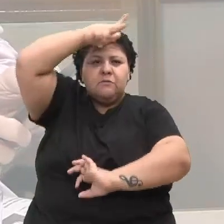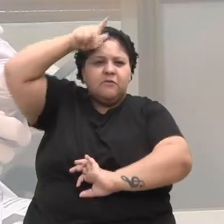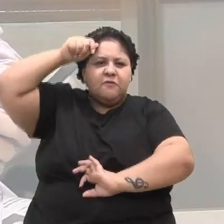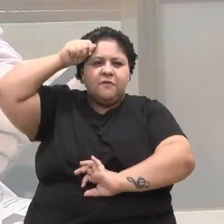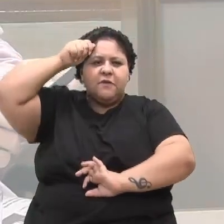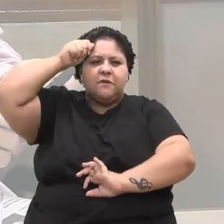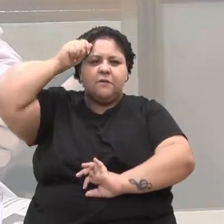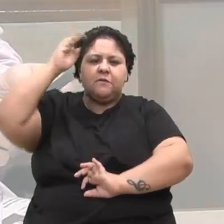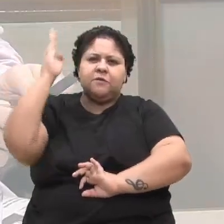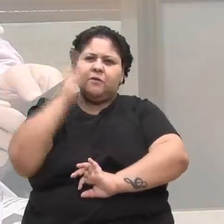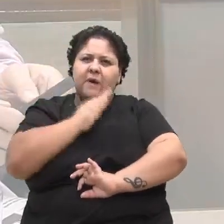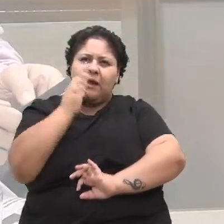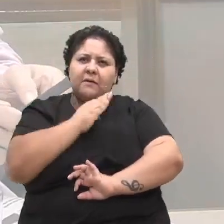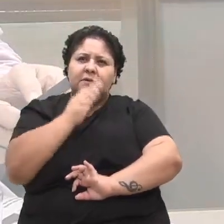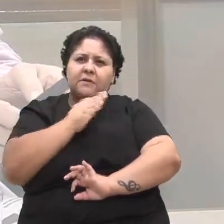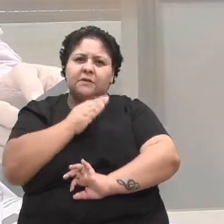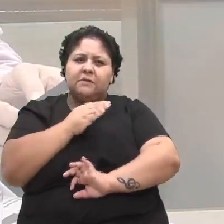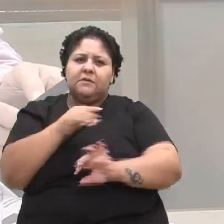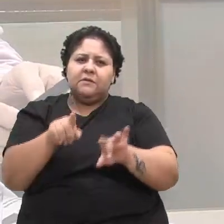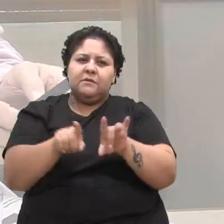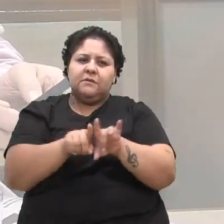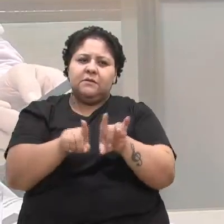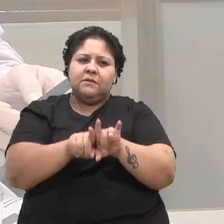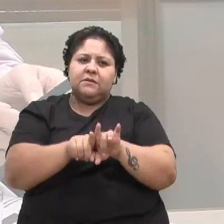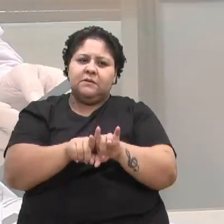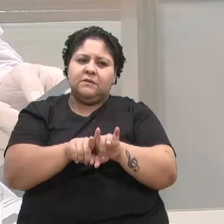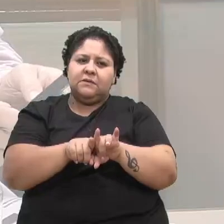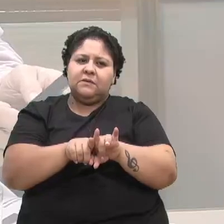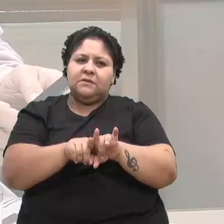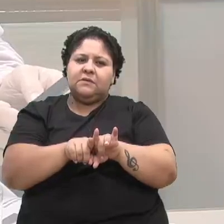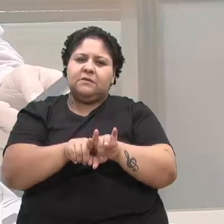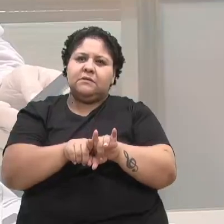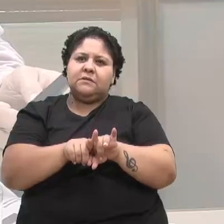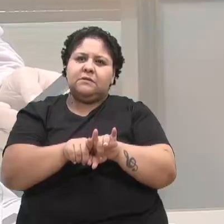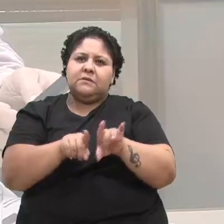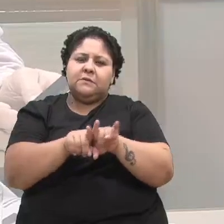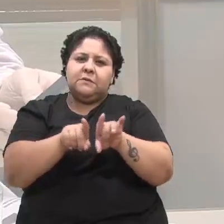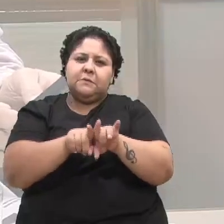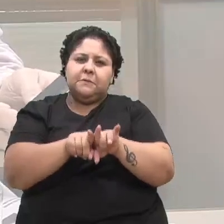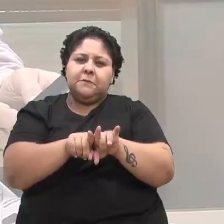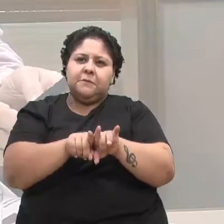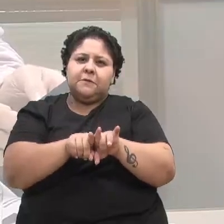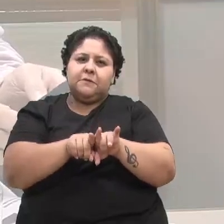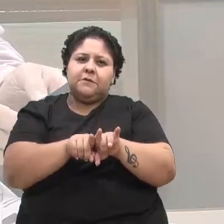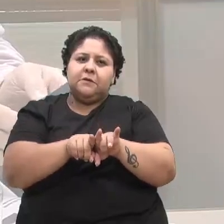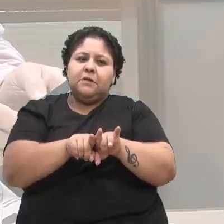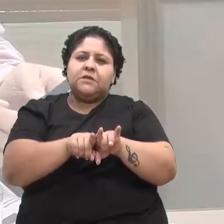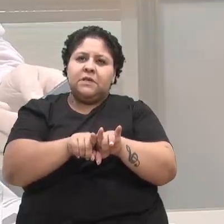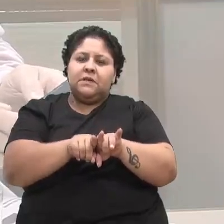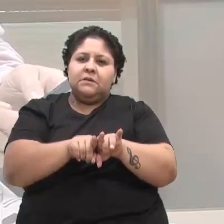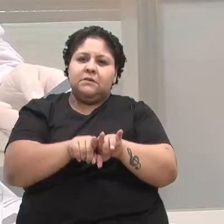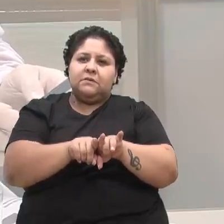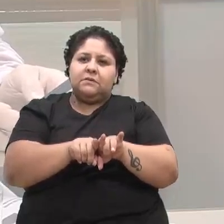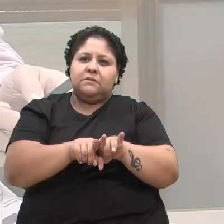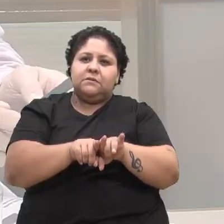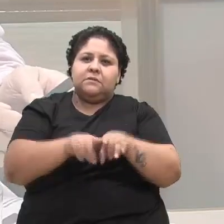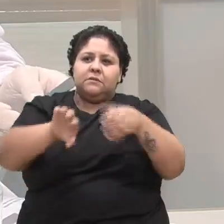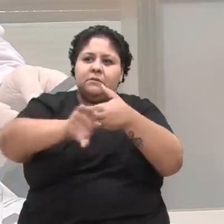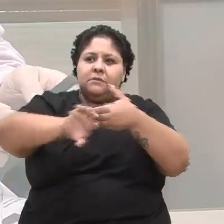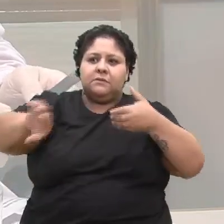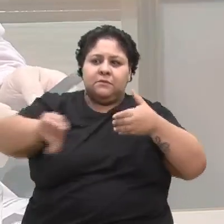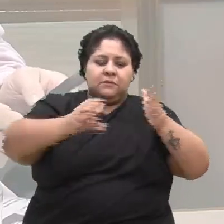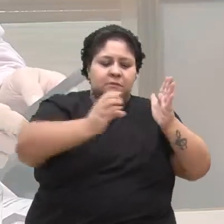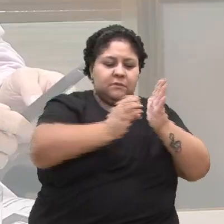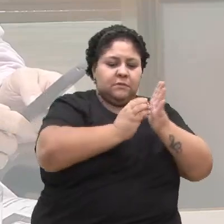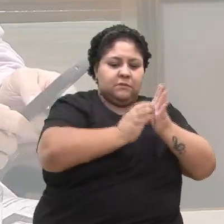né, as decisões, né, fez com que as coisas andassem no sentido de, ok, vamos afastar os